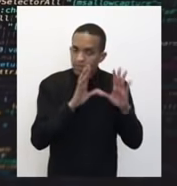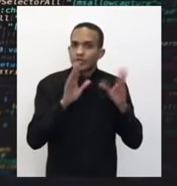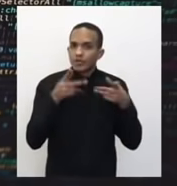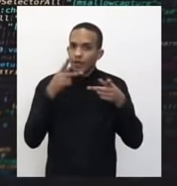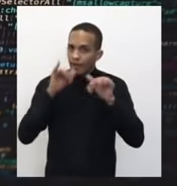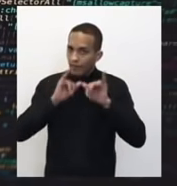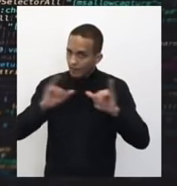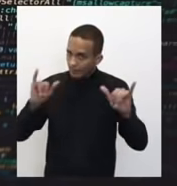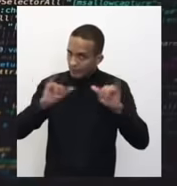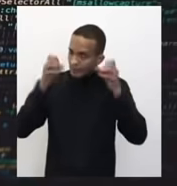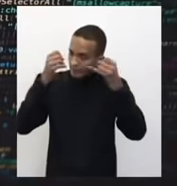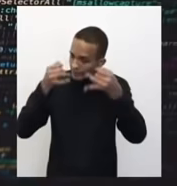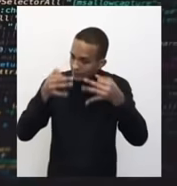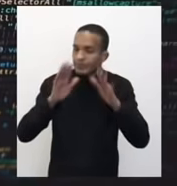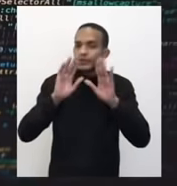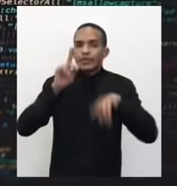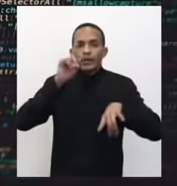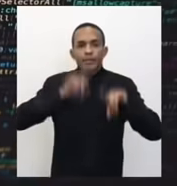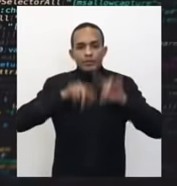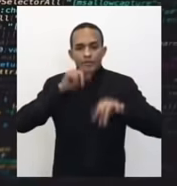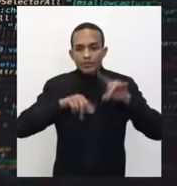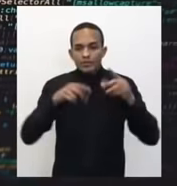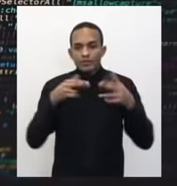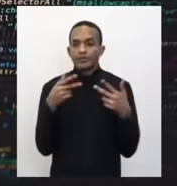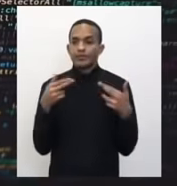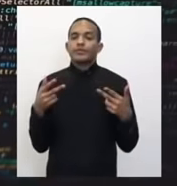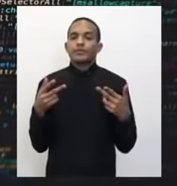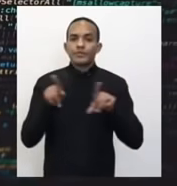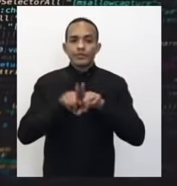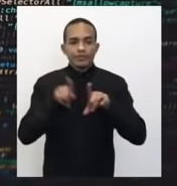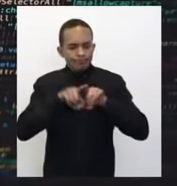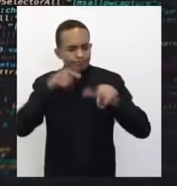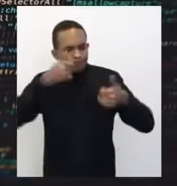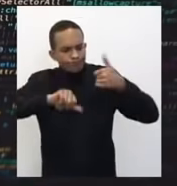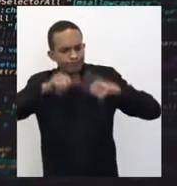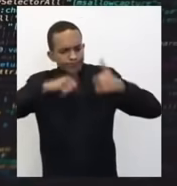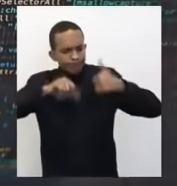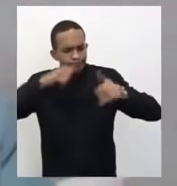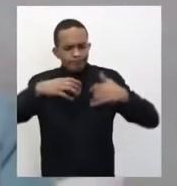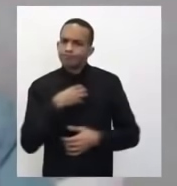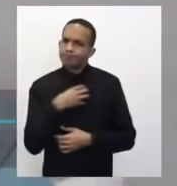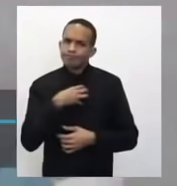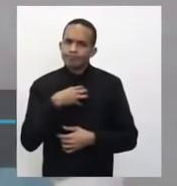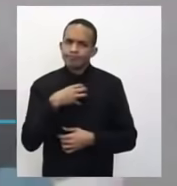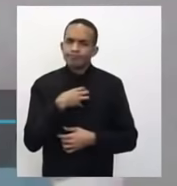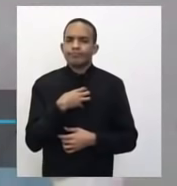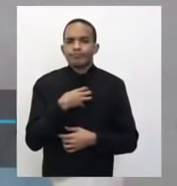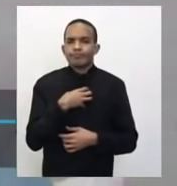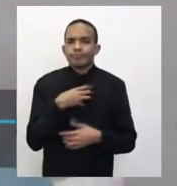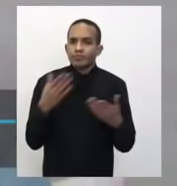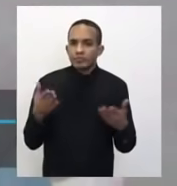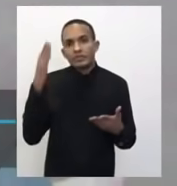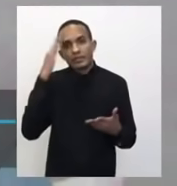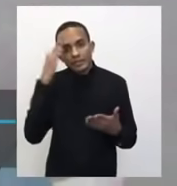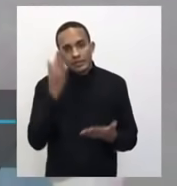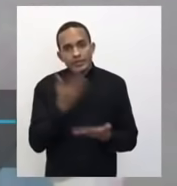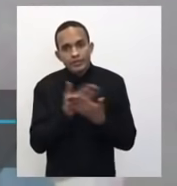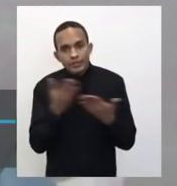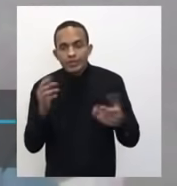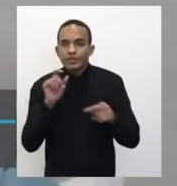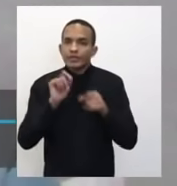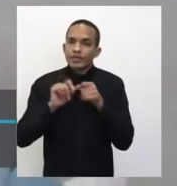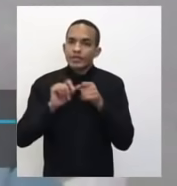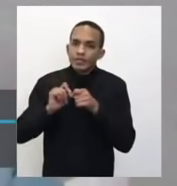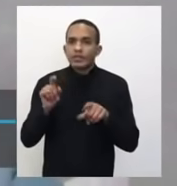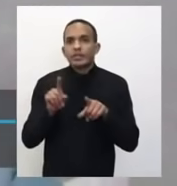para vocês, de venda de produtos, análise de comportamento, né? Então, eles sabem o que vocês estão fazendo.